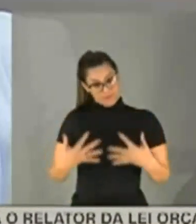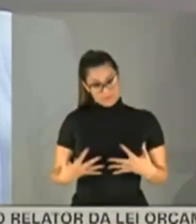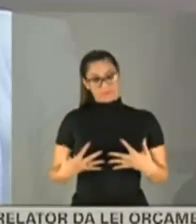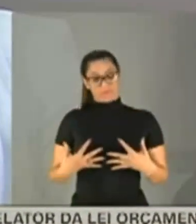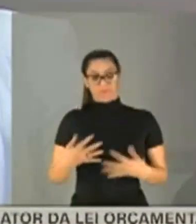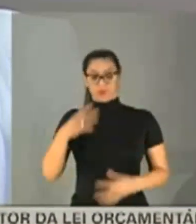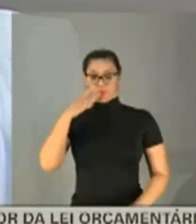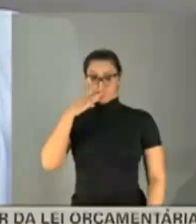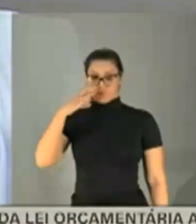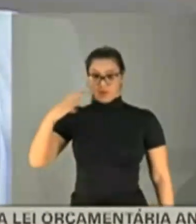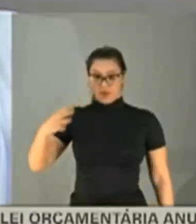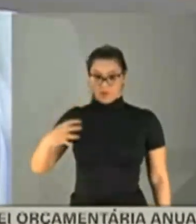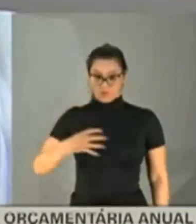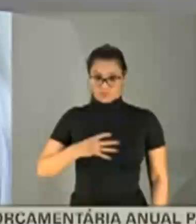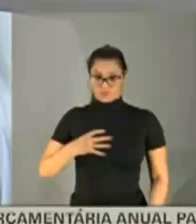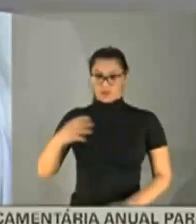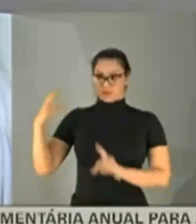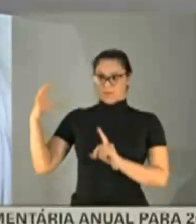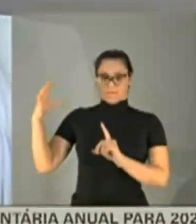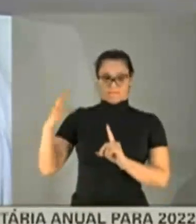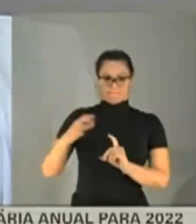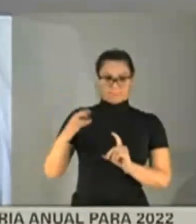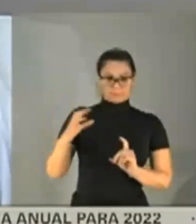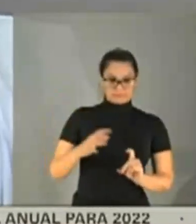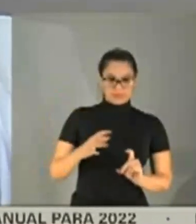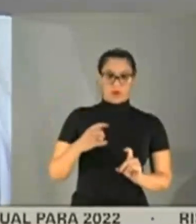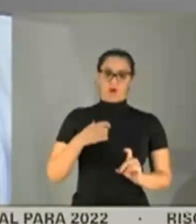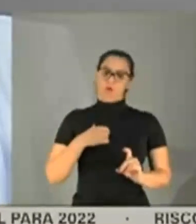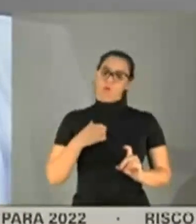acusado de pressão através de uma mensagem que eu já expliquei.